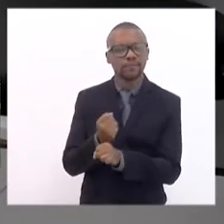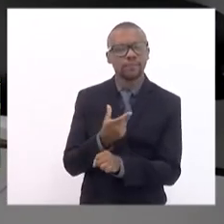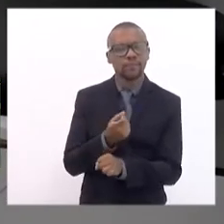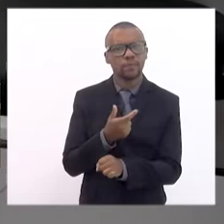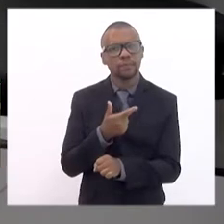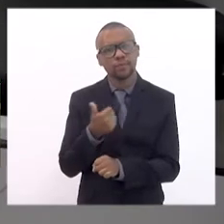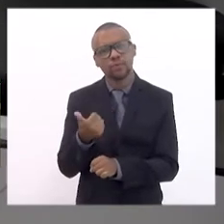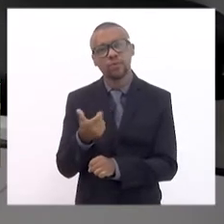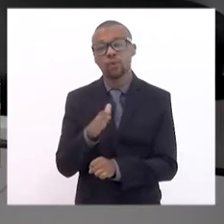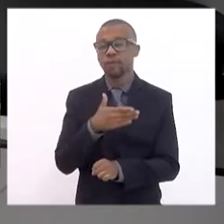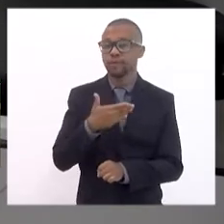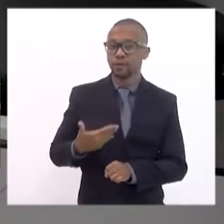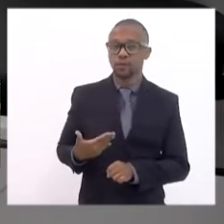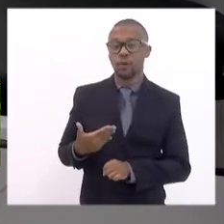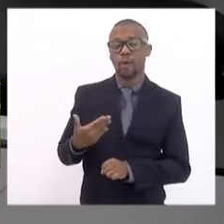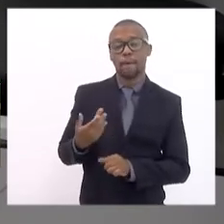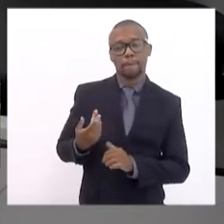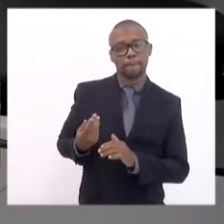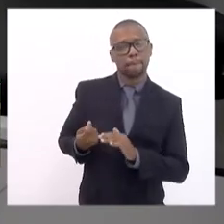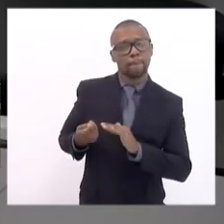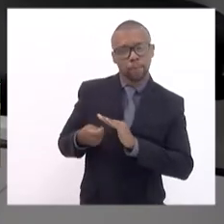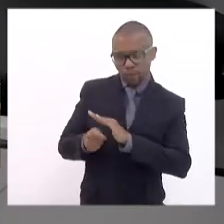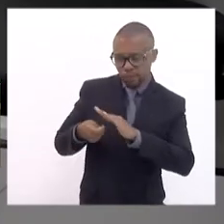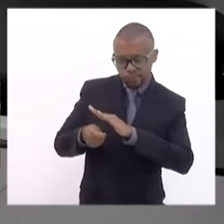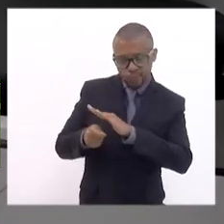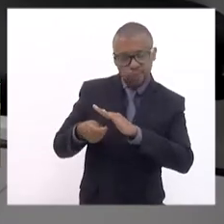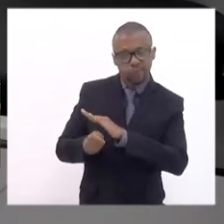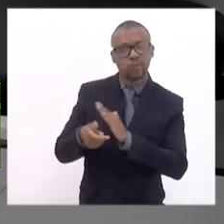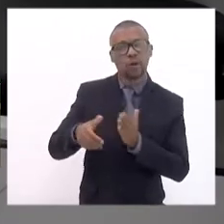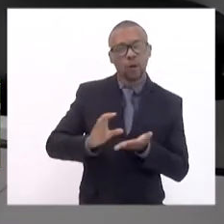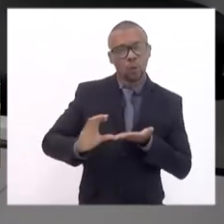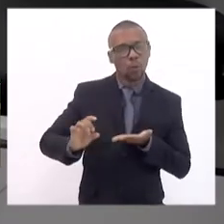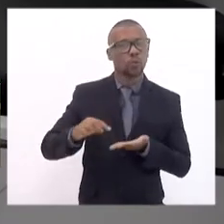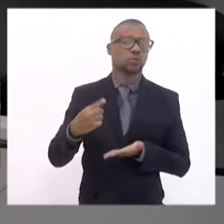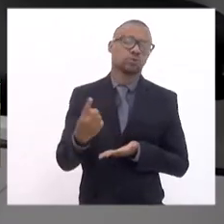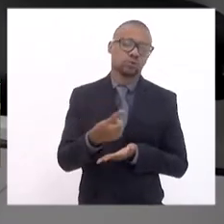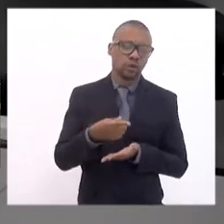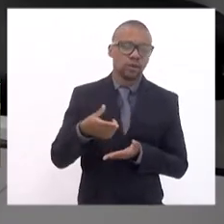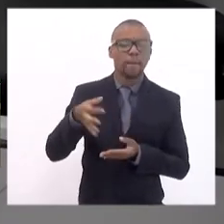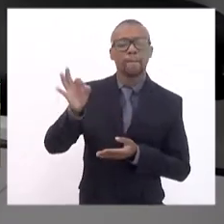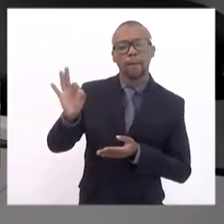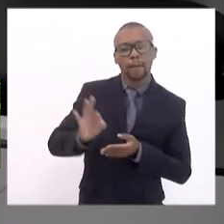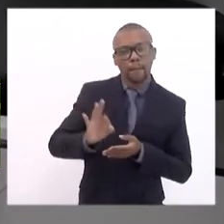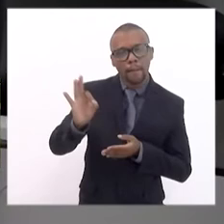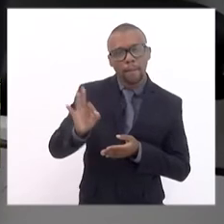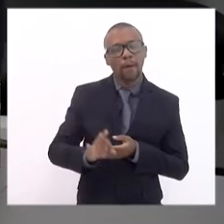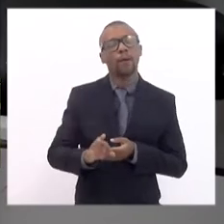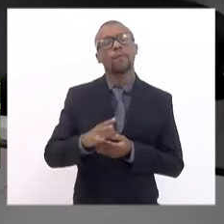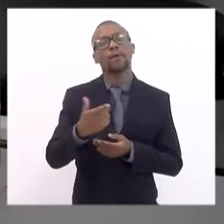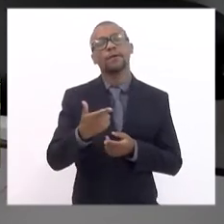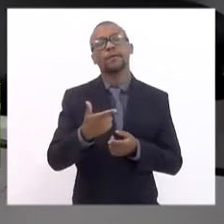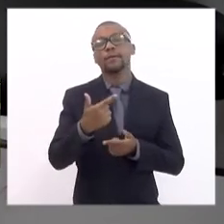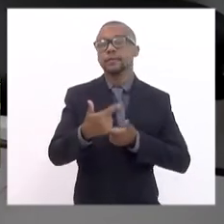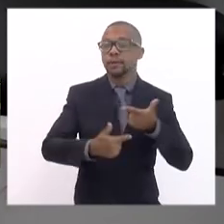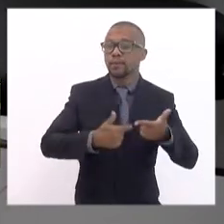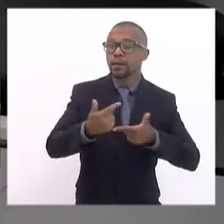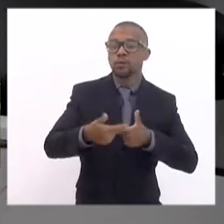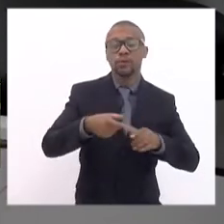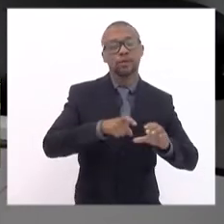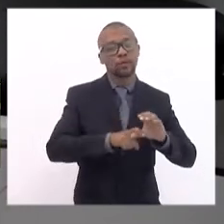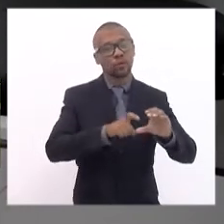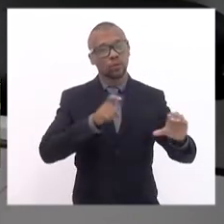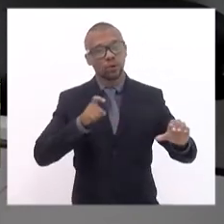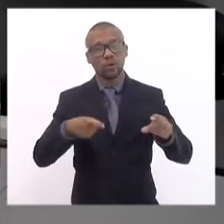o governador colocou mais recursos, e a gente vem realizando crédito para esses microempreendedores, para os autônomos, e a gente também realizou